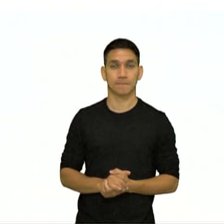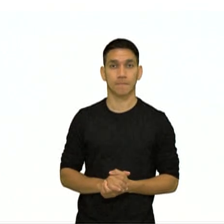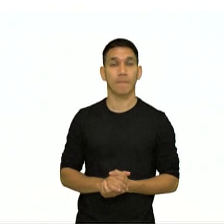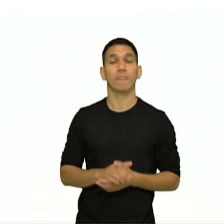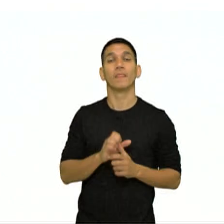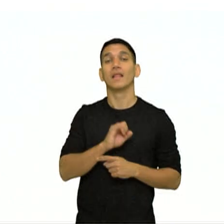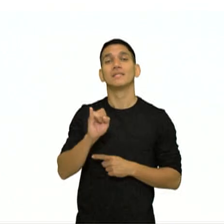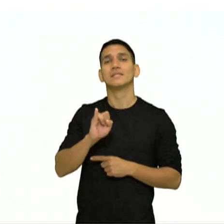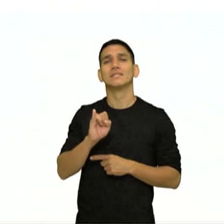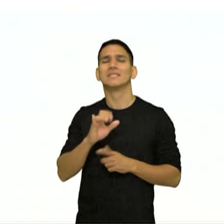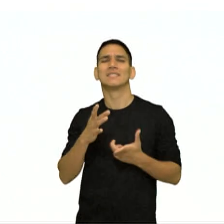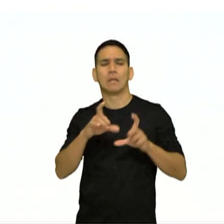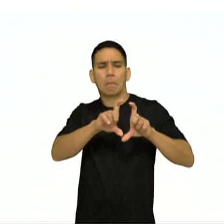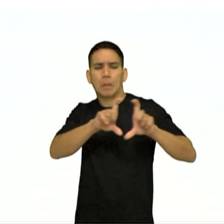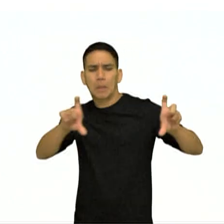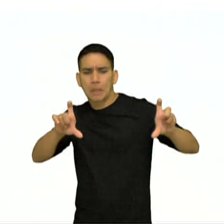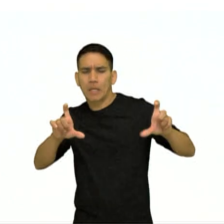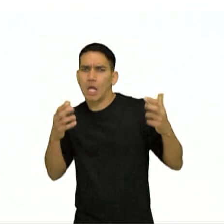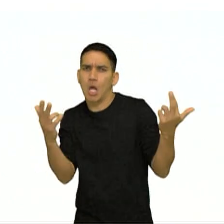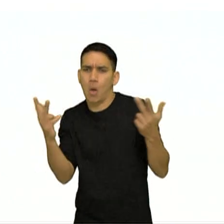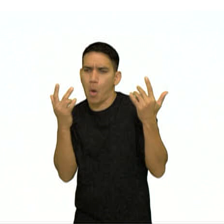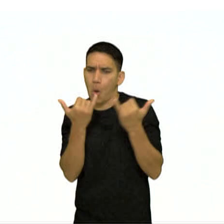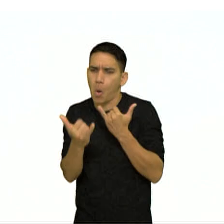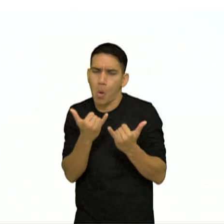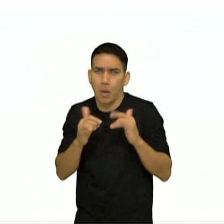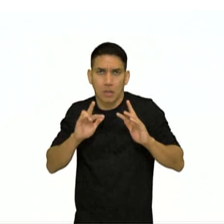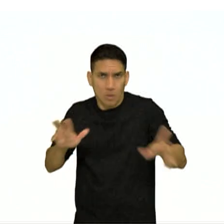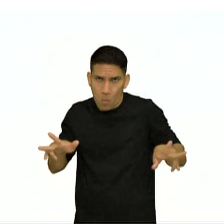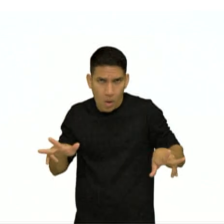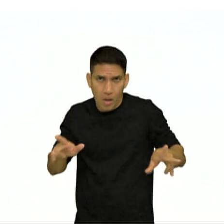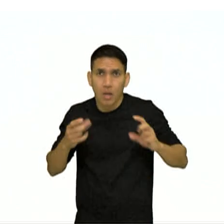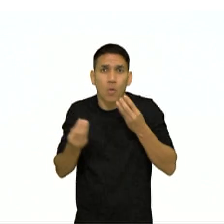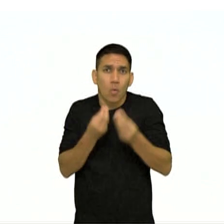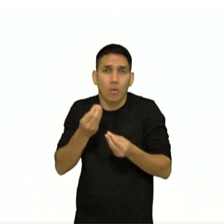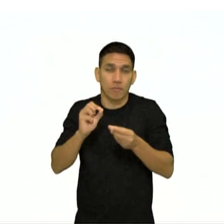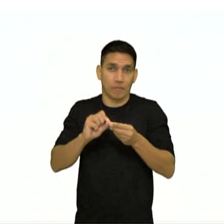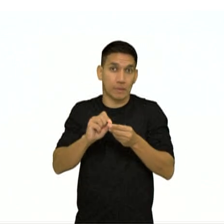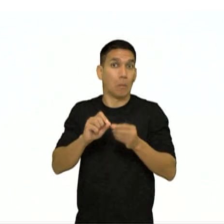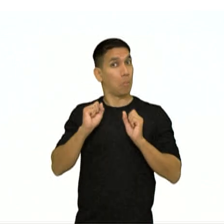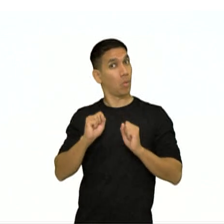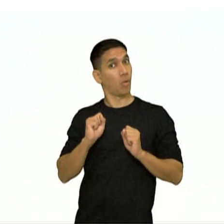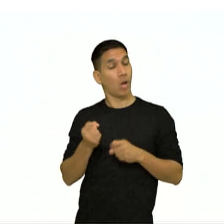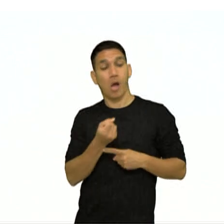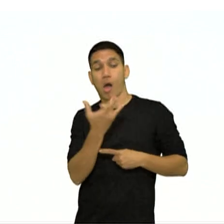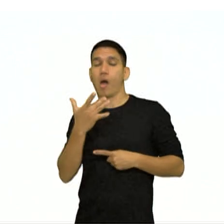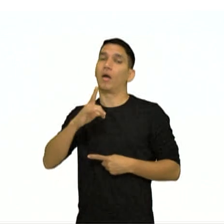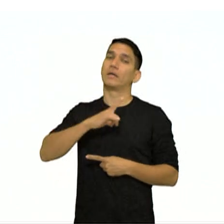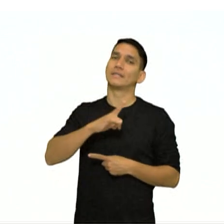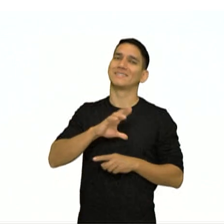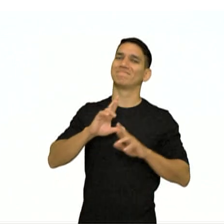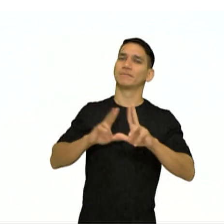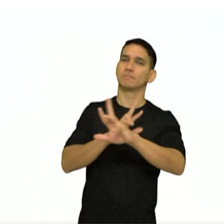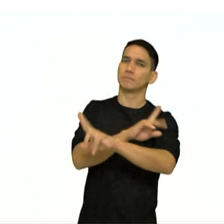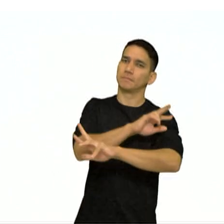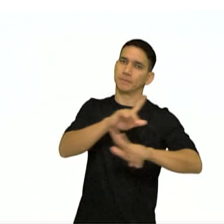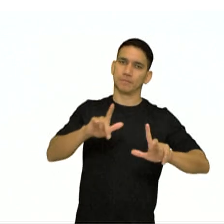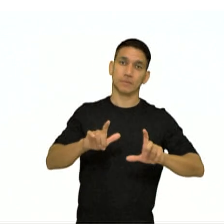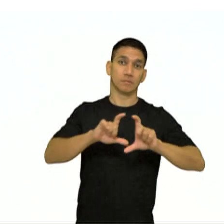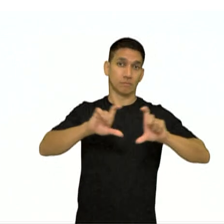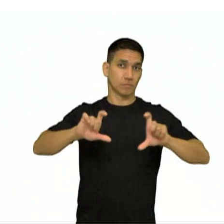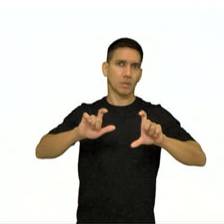esses termos não forem semelhantes nós podemos encontrar expressões contendo termos que não são semelhantes